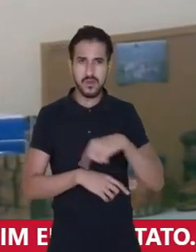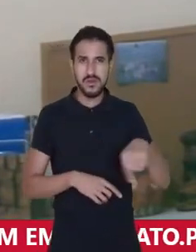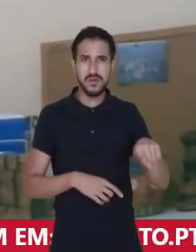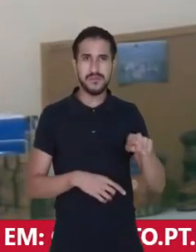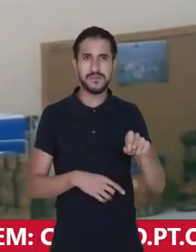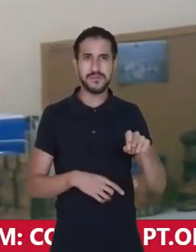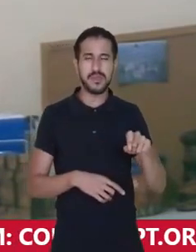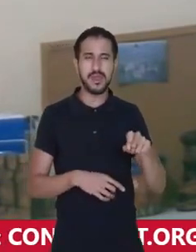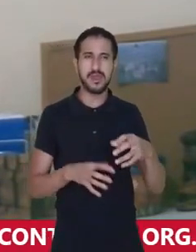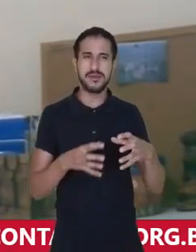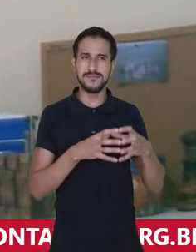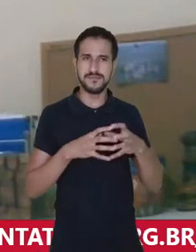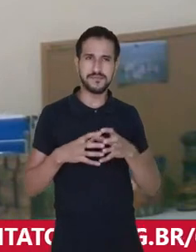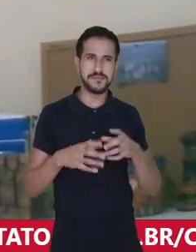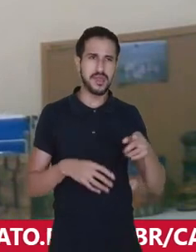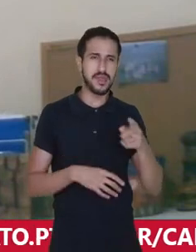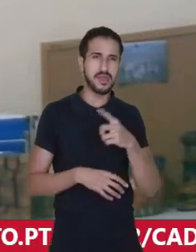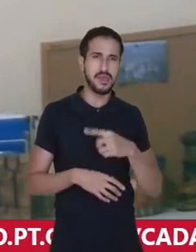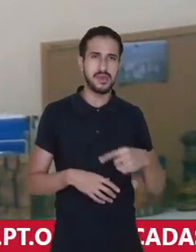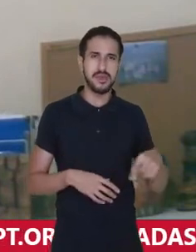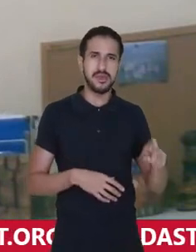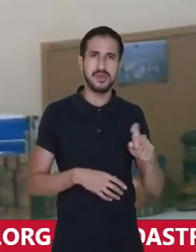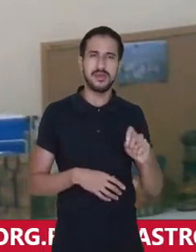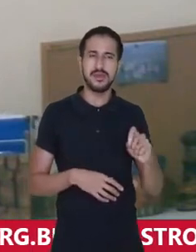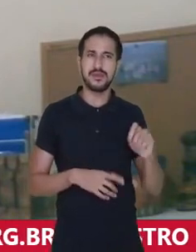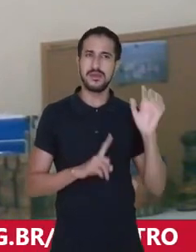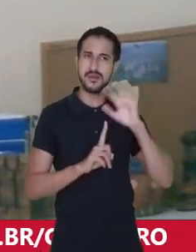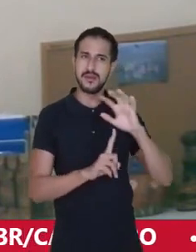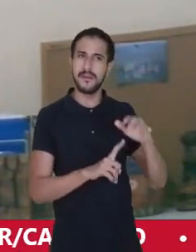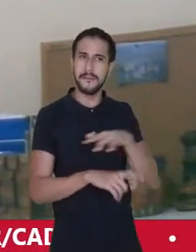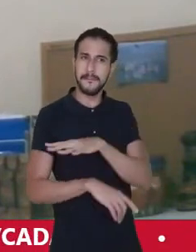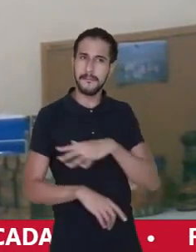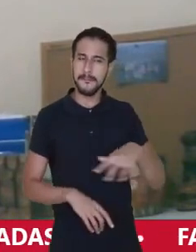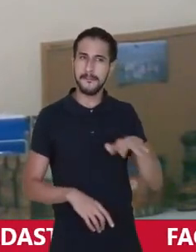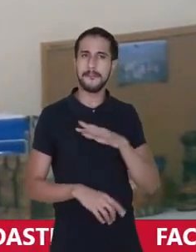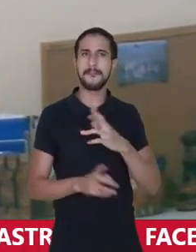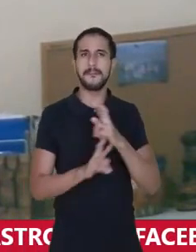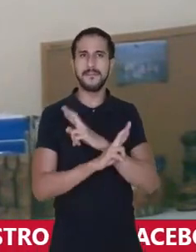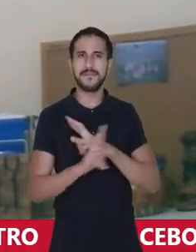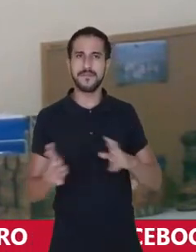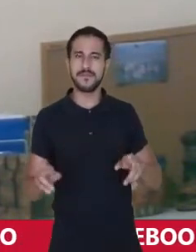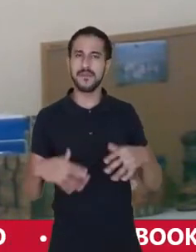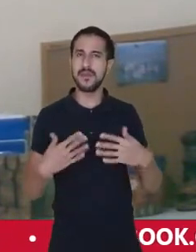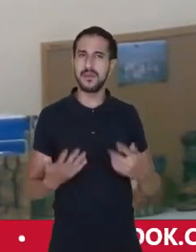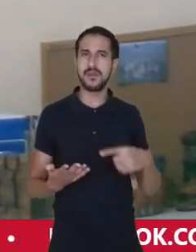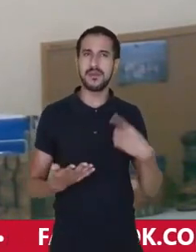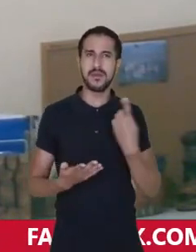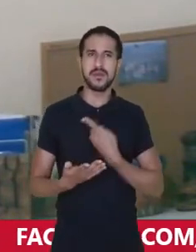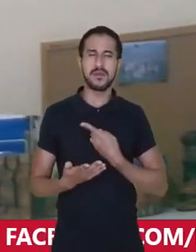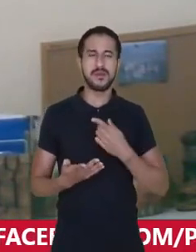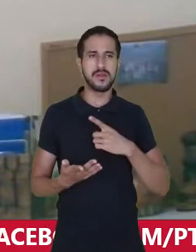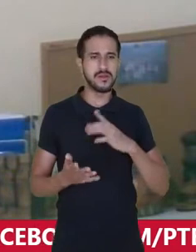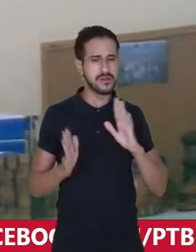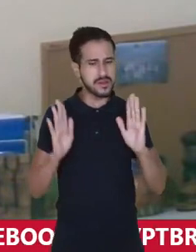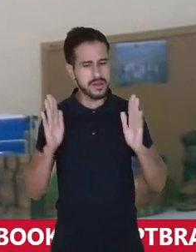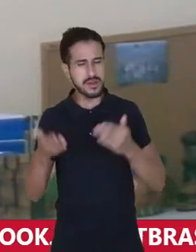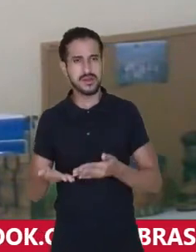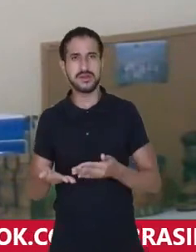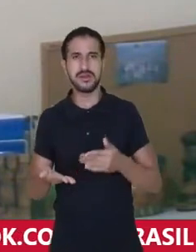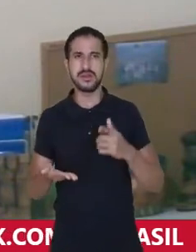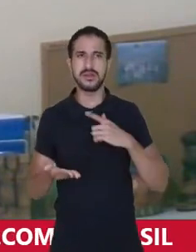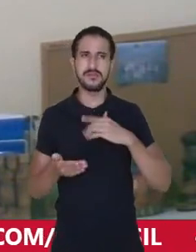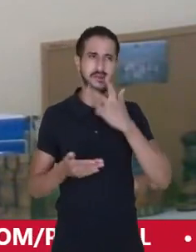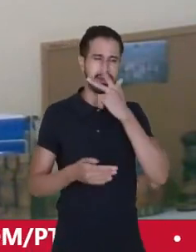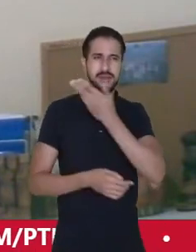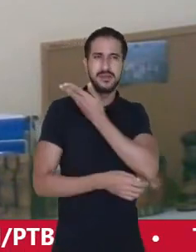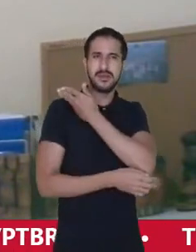como aquelas às quais os piores impactos ambientais estavam vinculados. Ou seja, tinha um direcionamento, uma